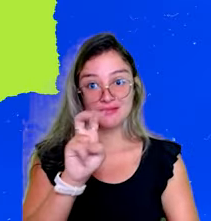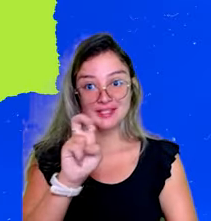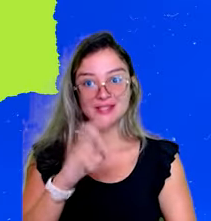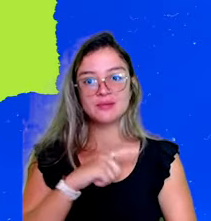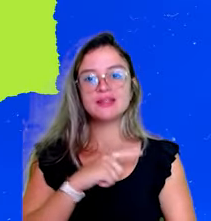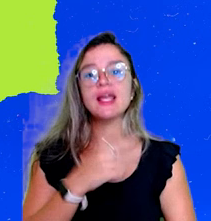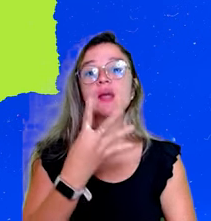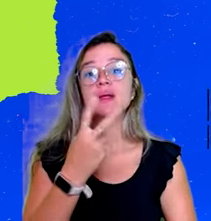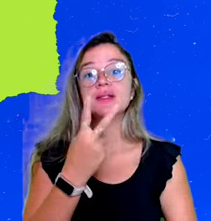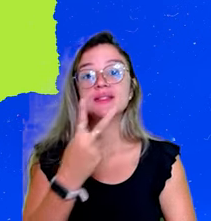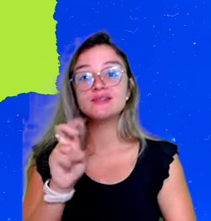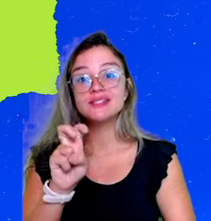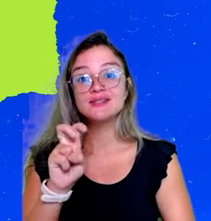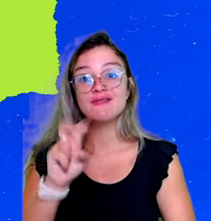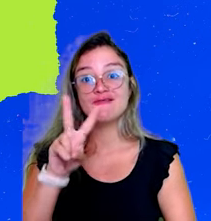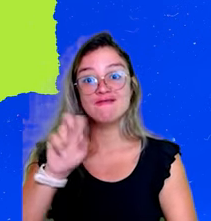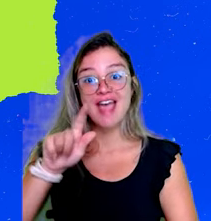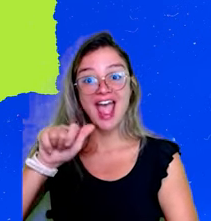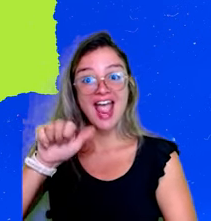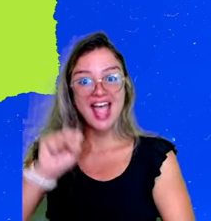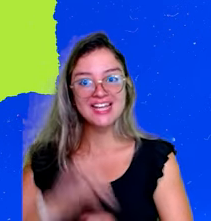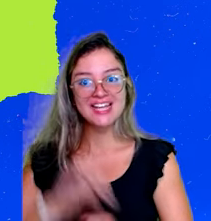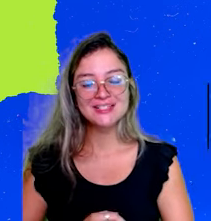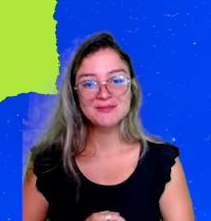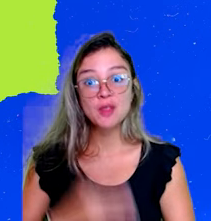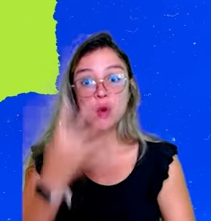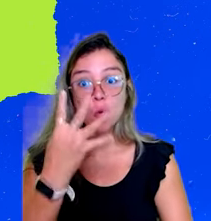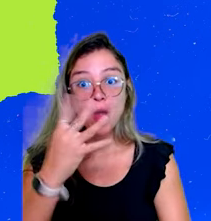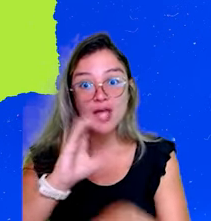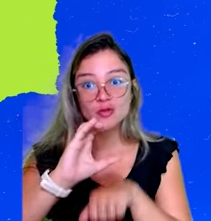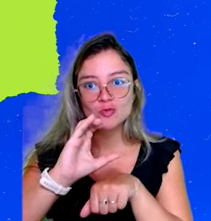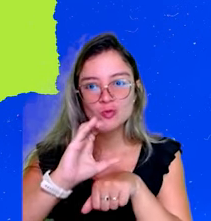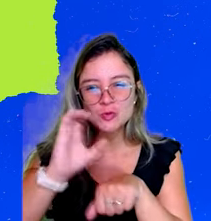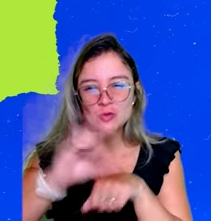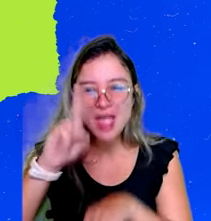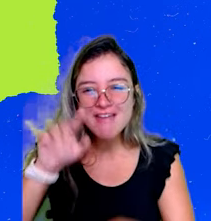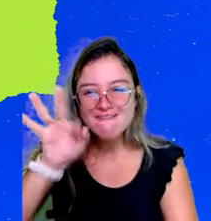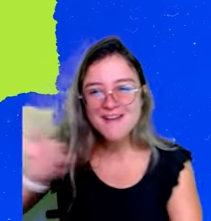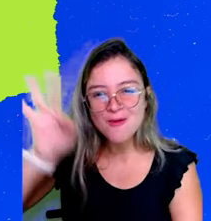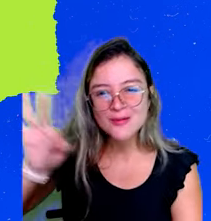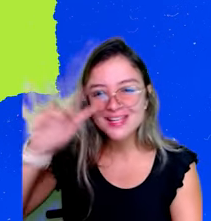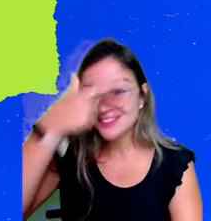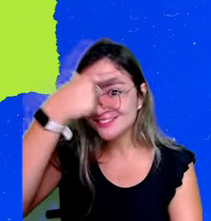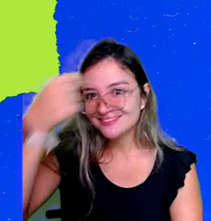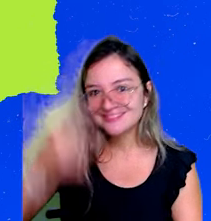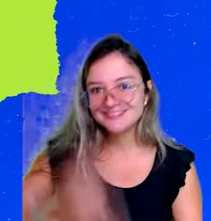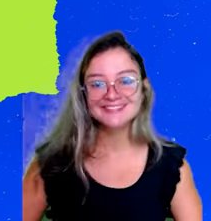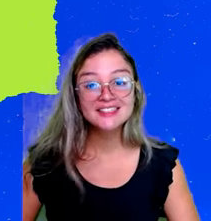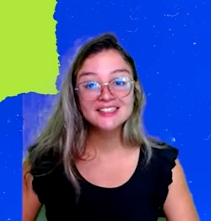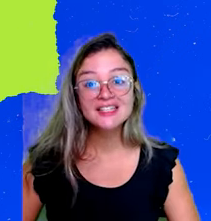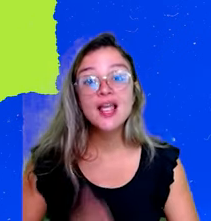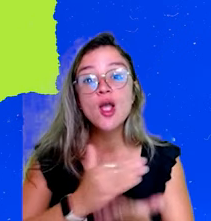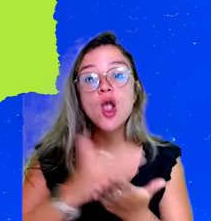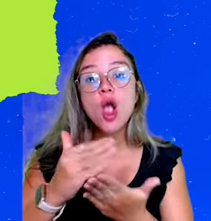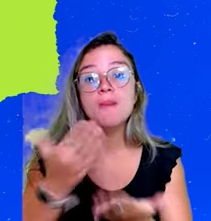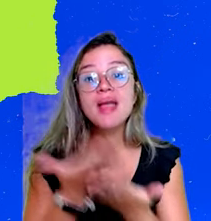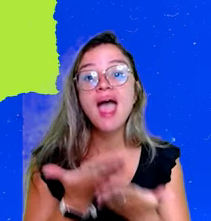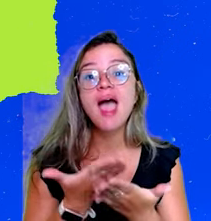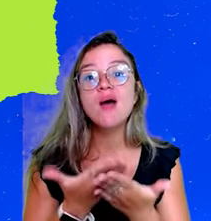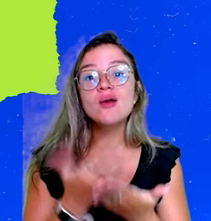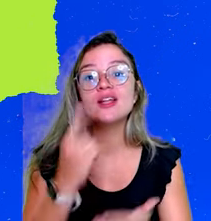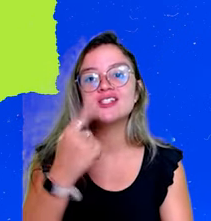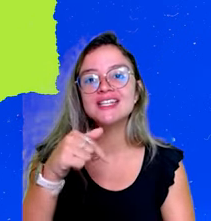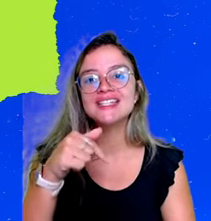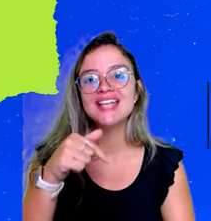oferecidas 425 vagas para quatro cursos de graduação, com o início das aulas a partir de 17